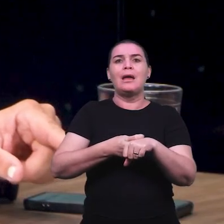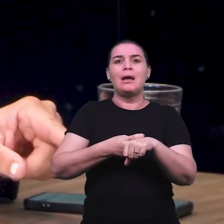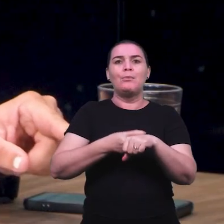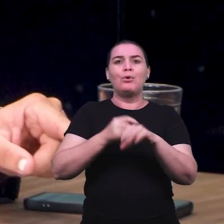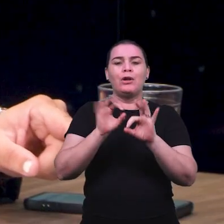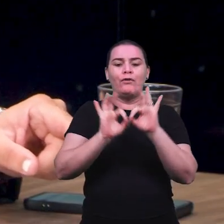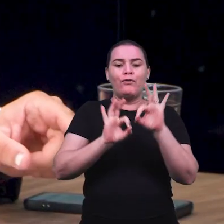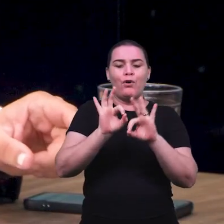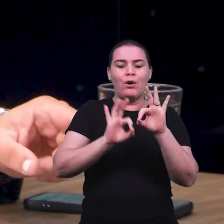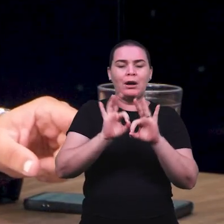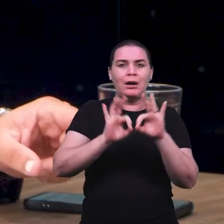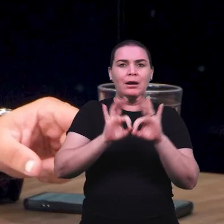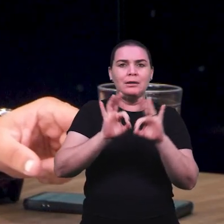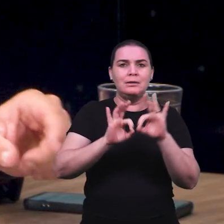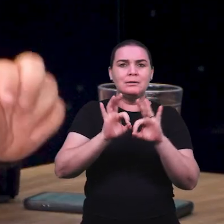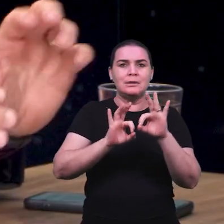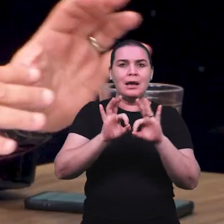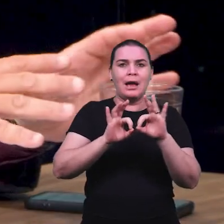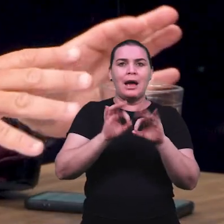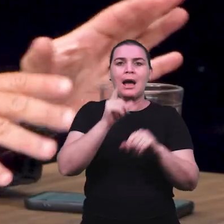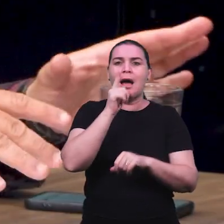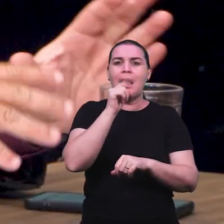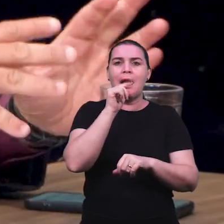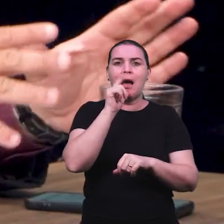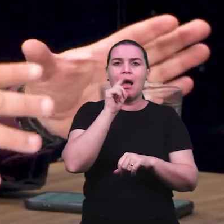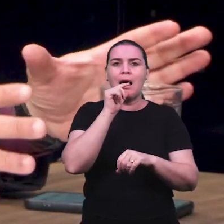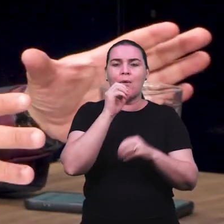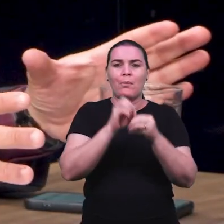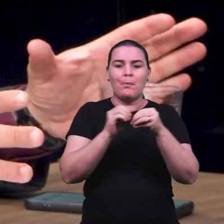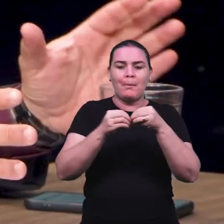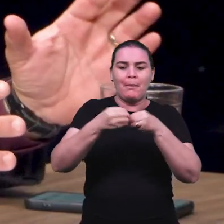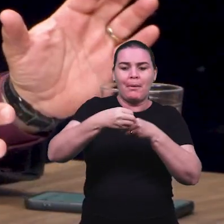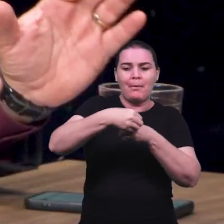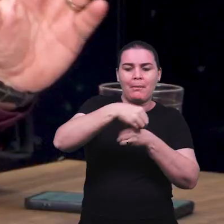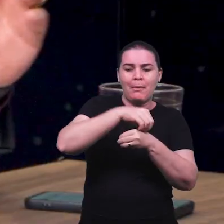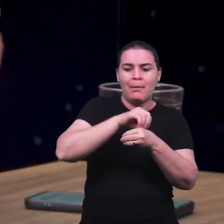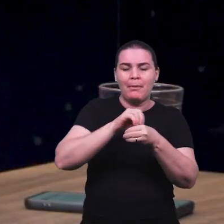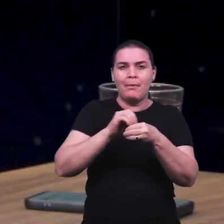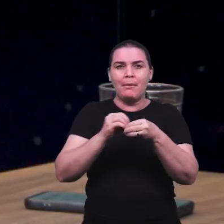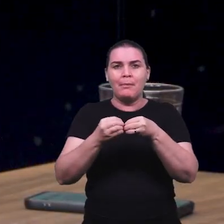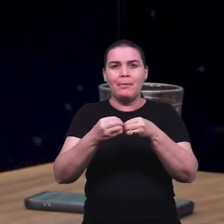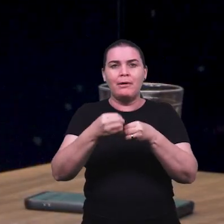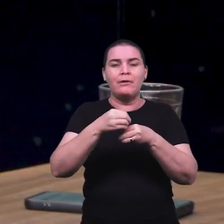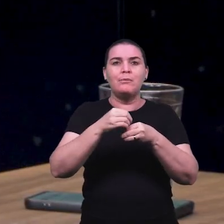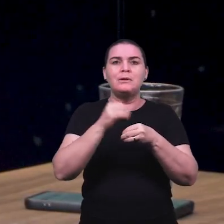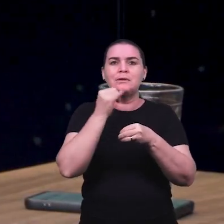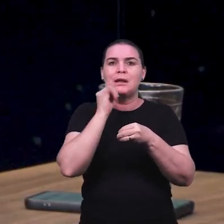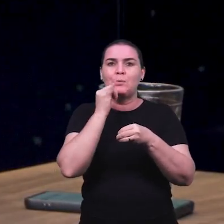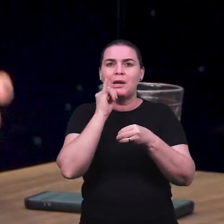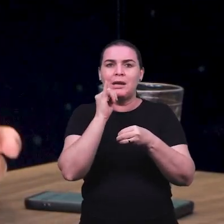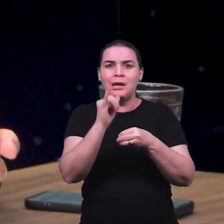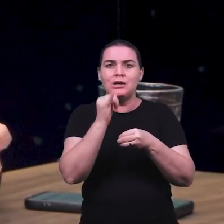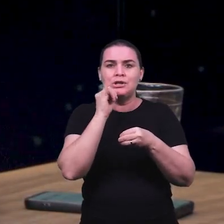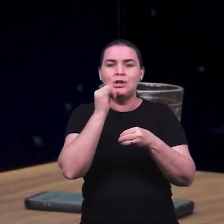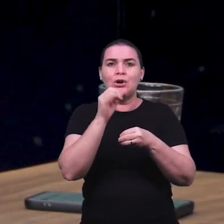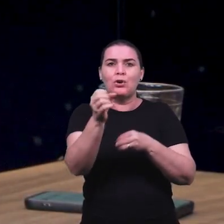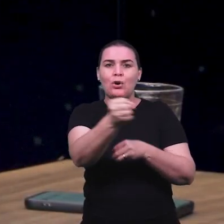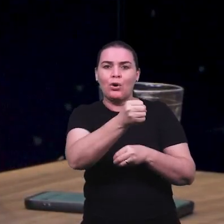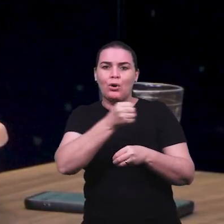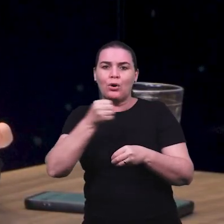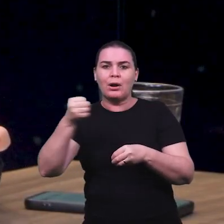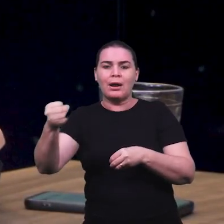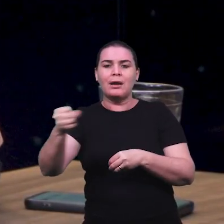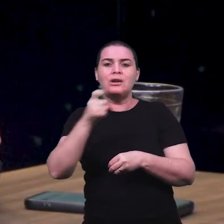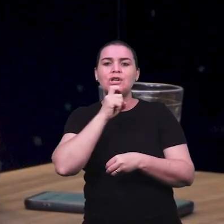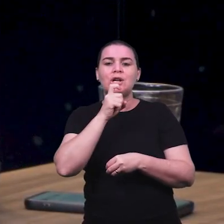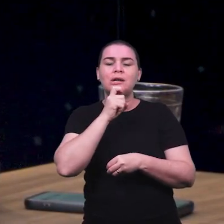porque eu vou pegar a água que está em líquido, as moléculas que estão mais desordenadas, vou precisar de uma energia, vou precisar botar ela na geladeira para